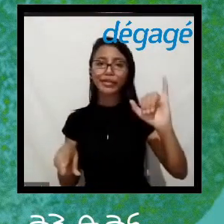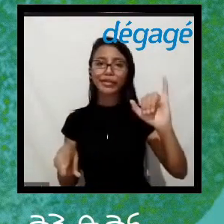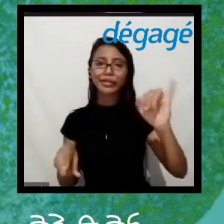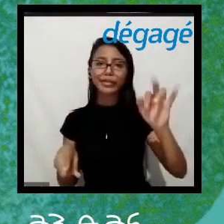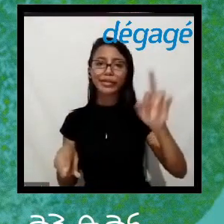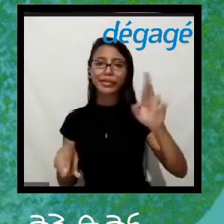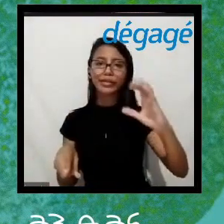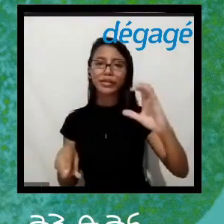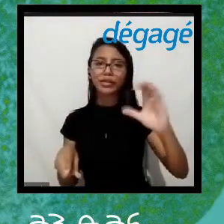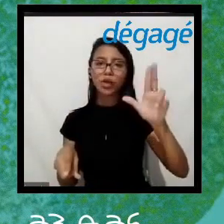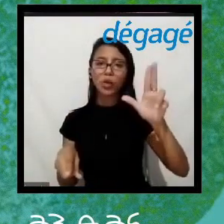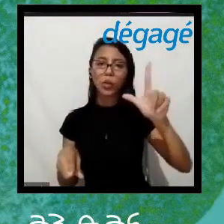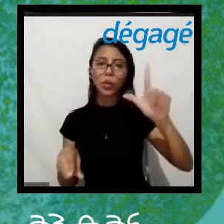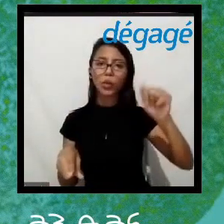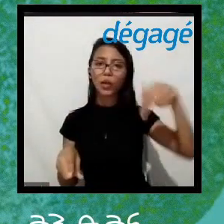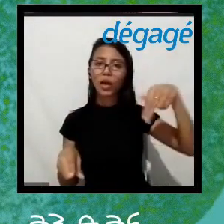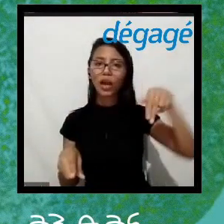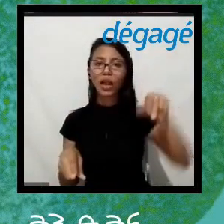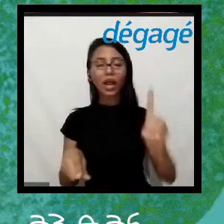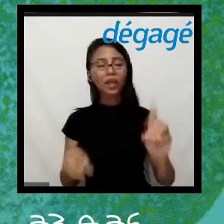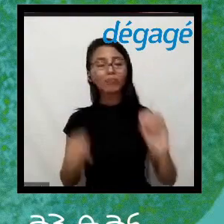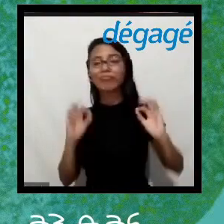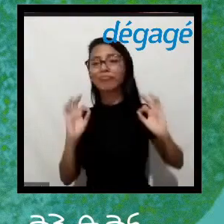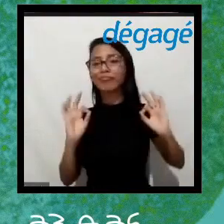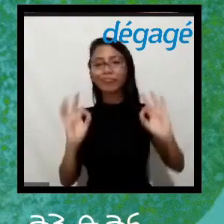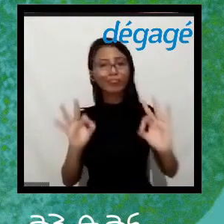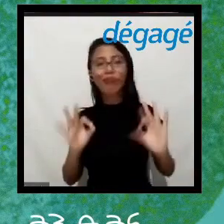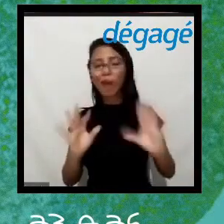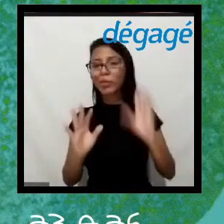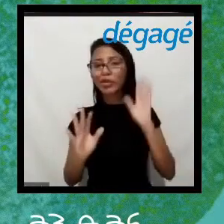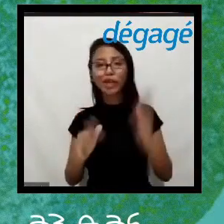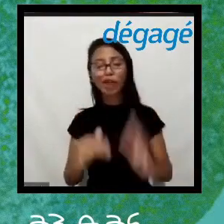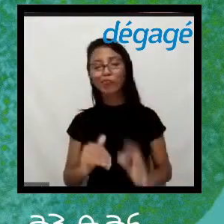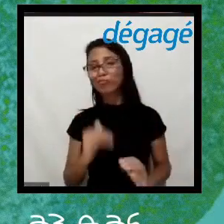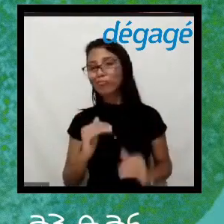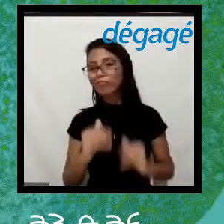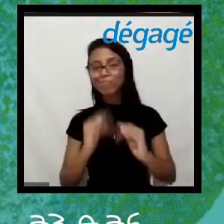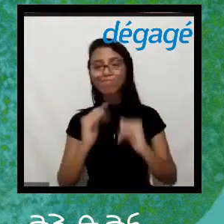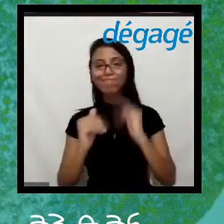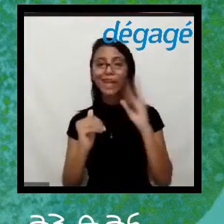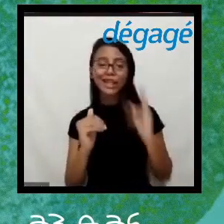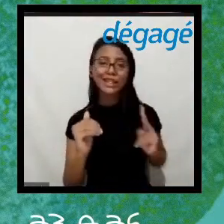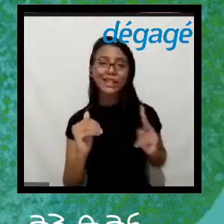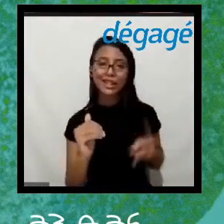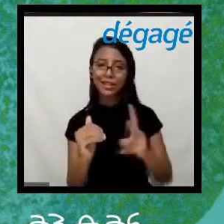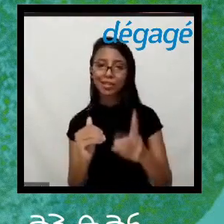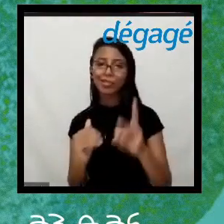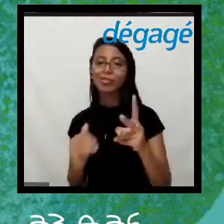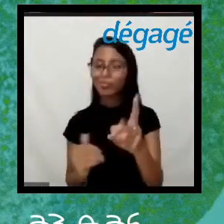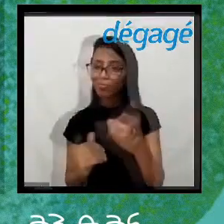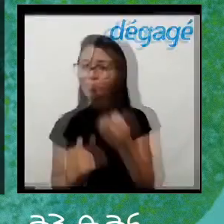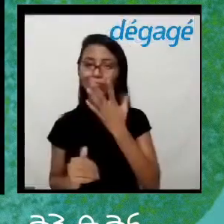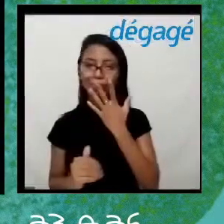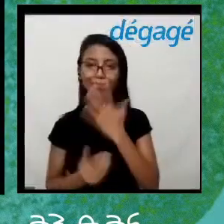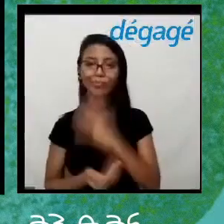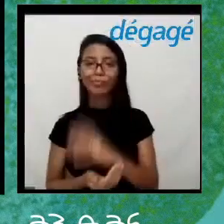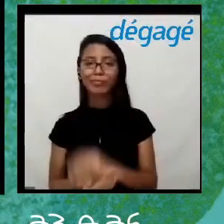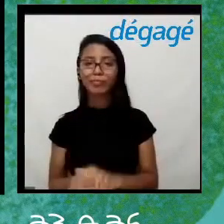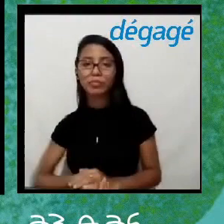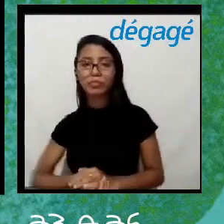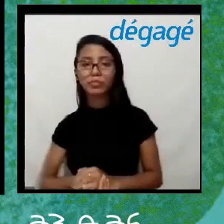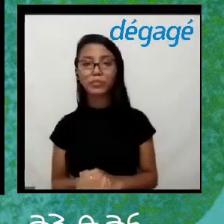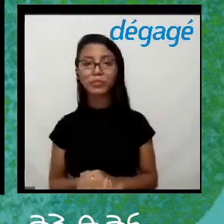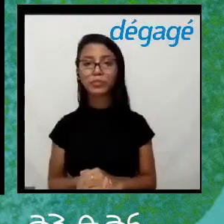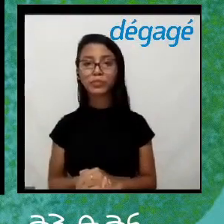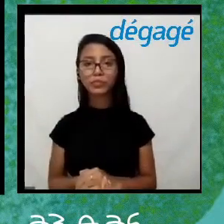lá 13 participantes na oficina de teatro circulando, além dos seus responsáveis. A minha experiência com